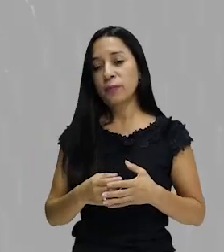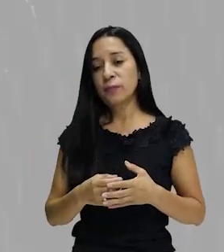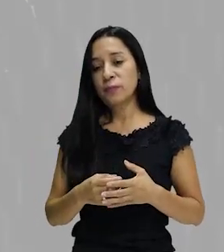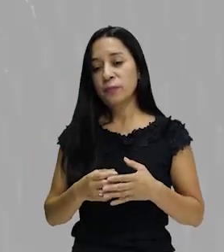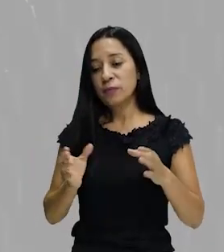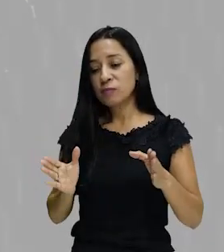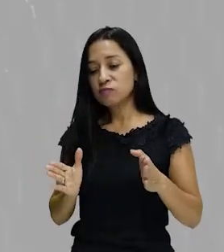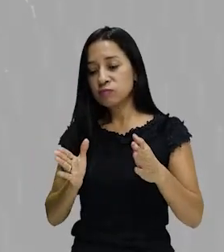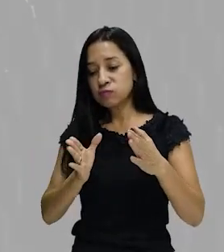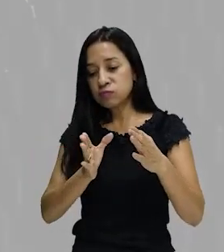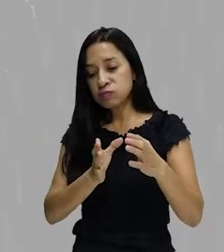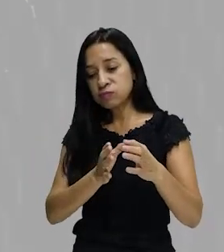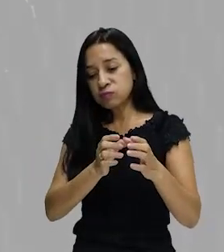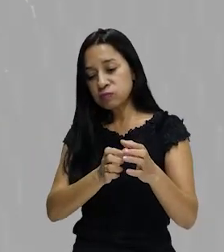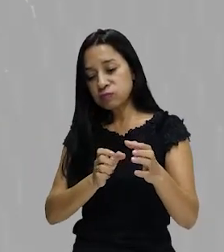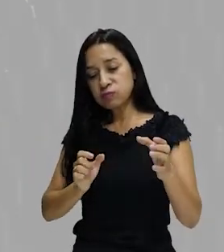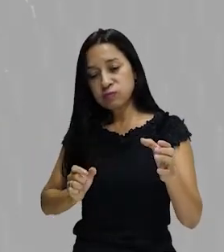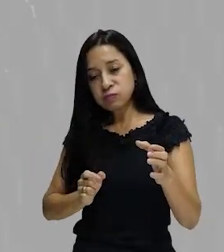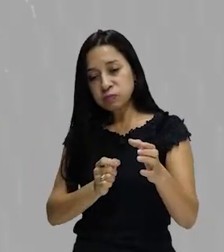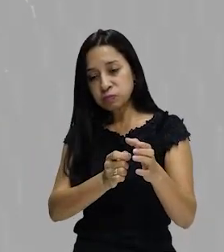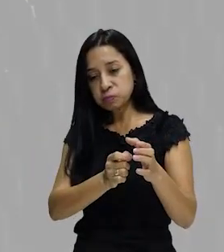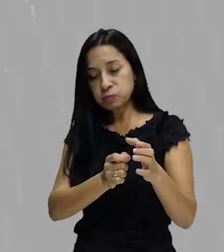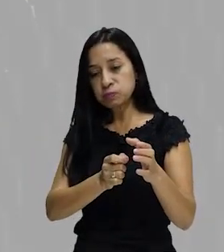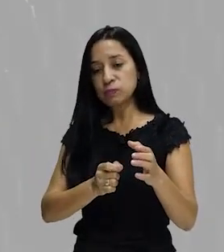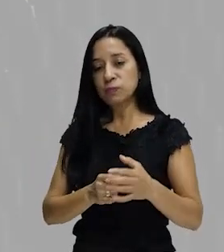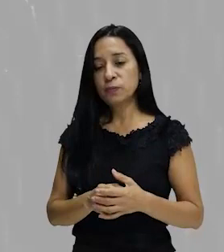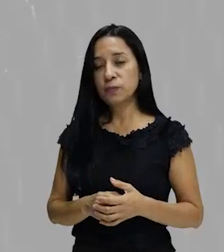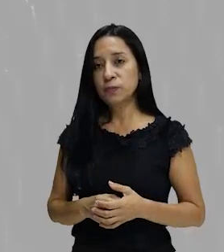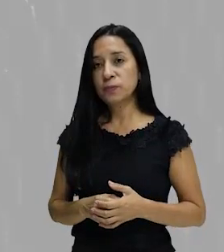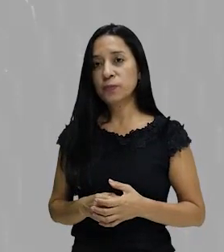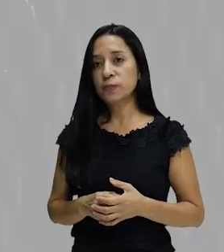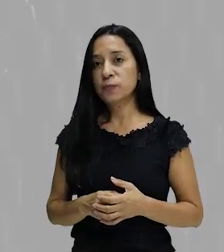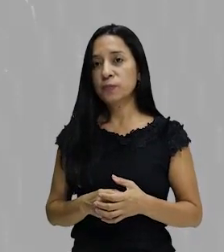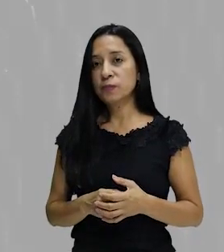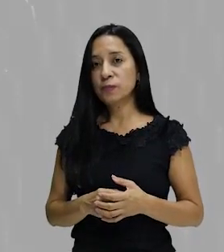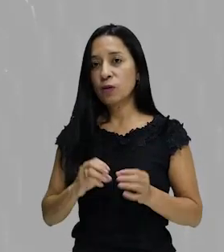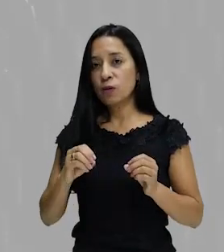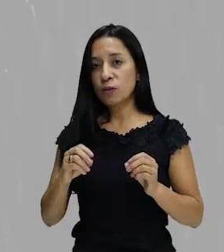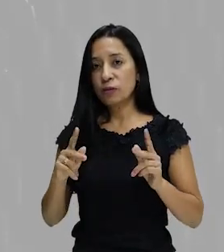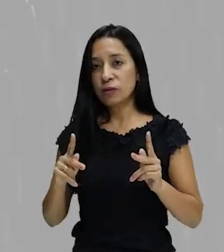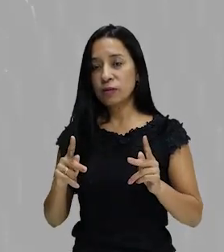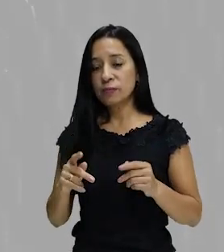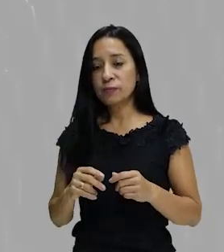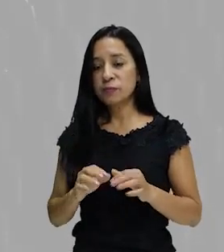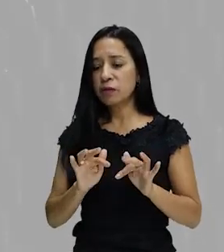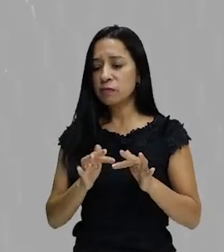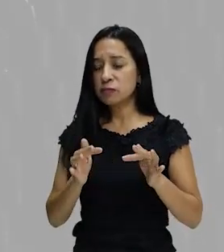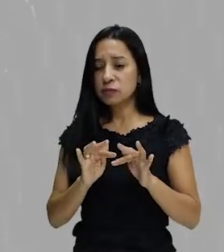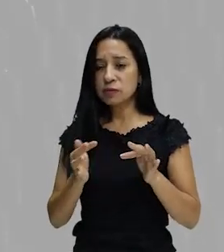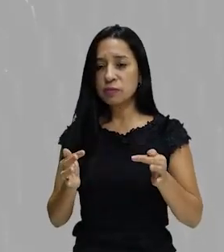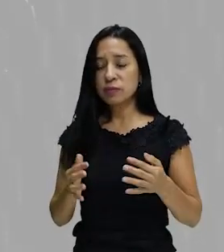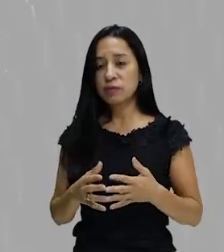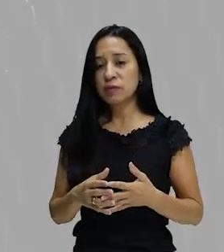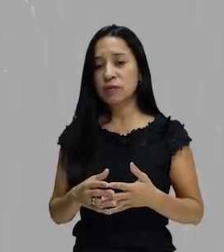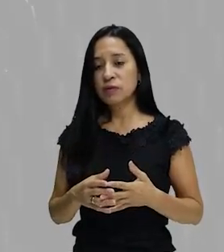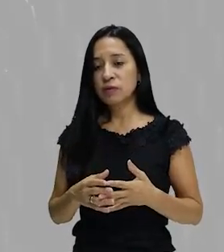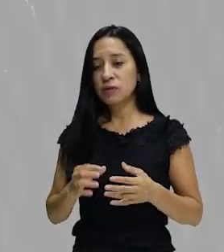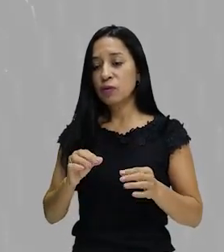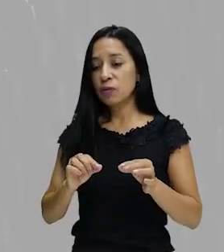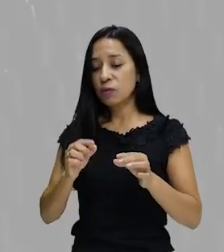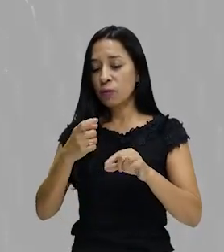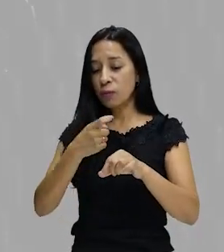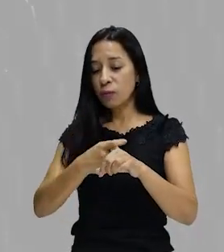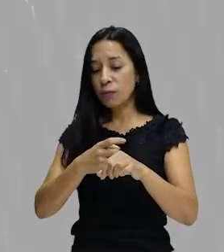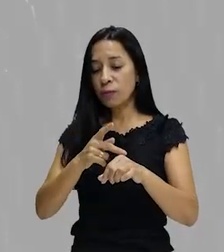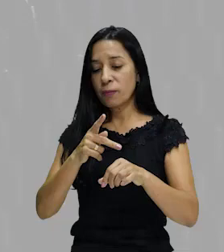vai restituir para o seu tamanho original, certo? Então, muito simples. Colocou a pedrinha, né?